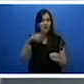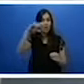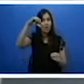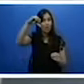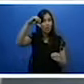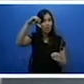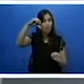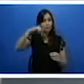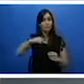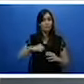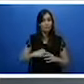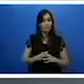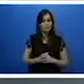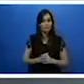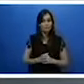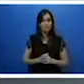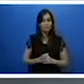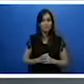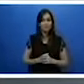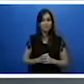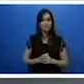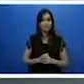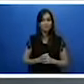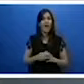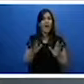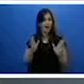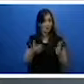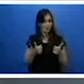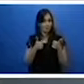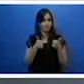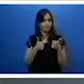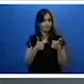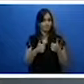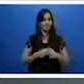9. Agora eu passo para cá. Aí dá certo.